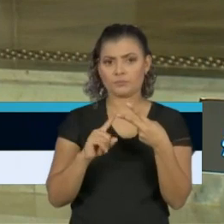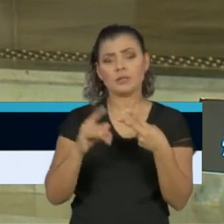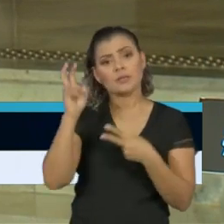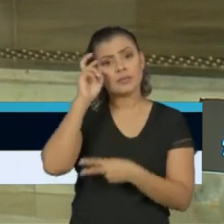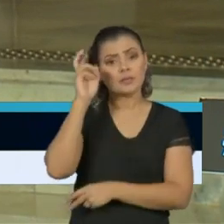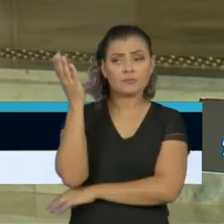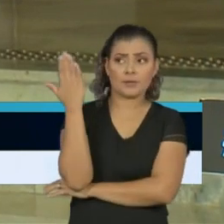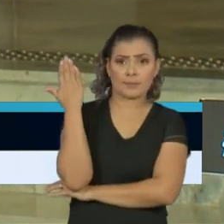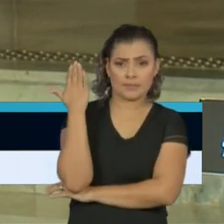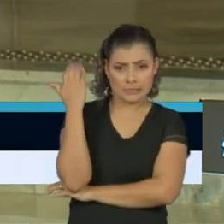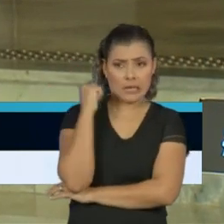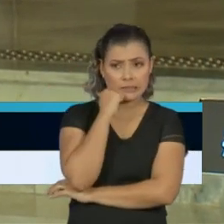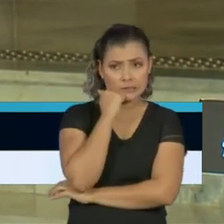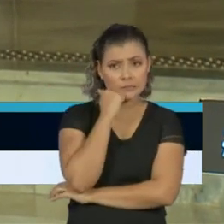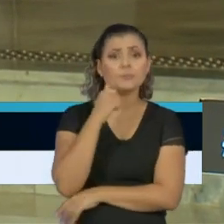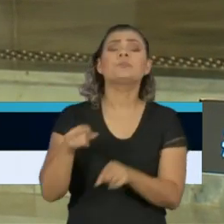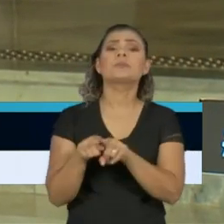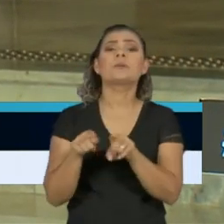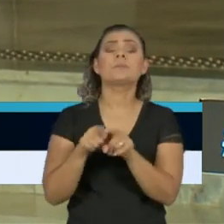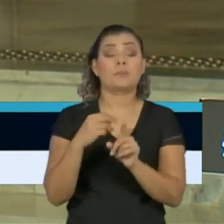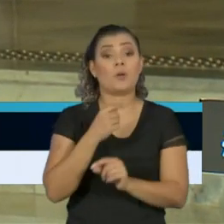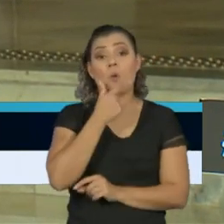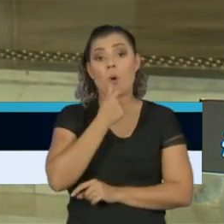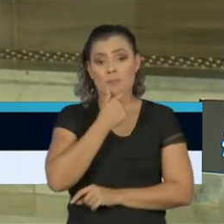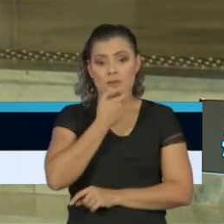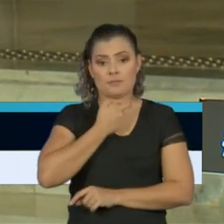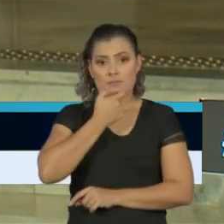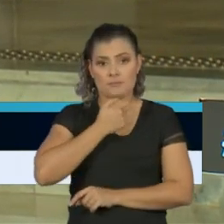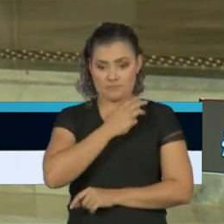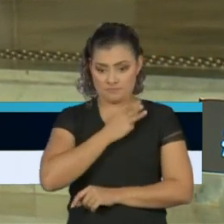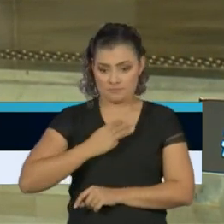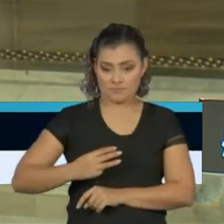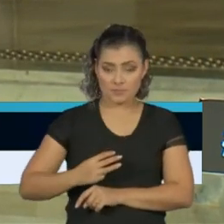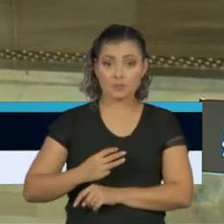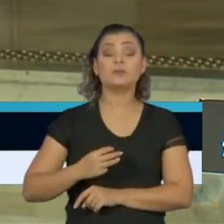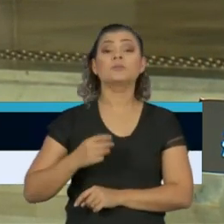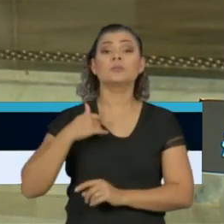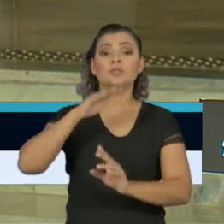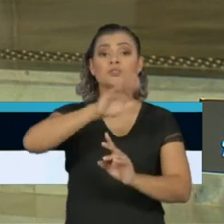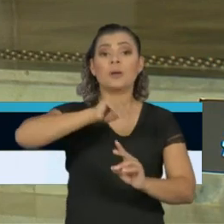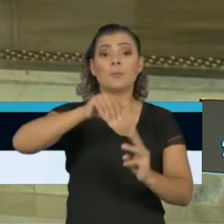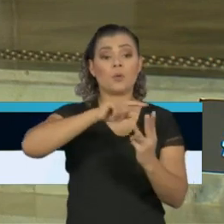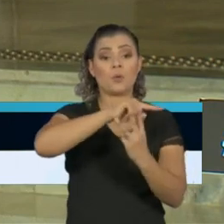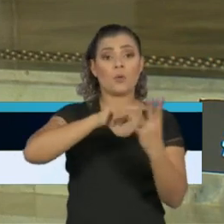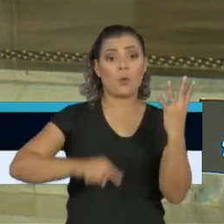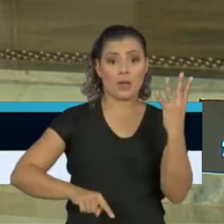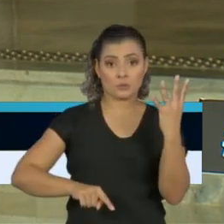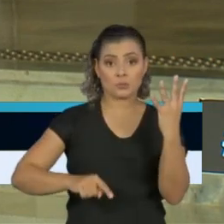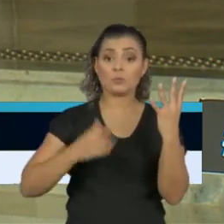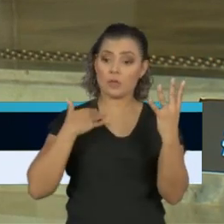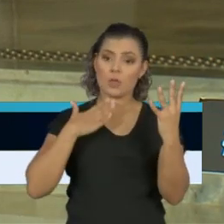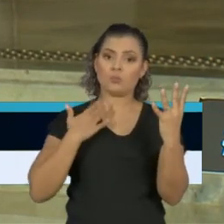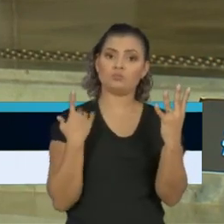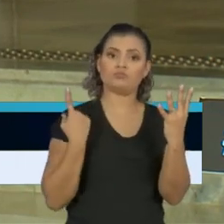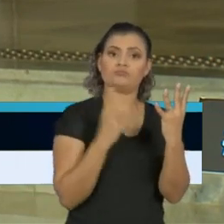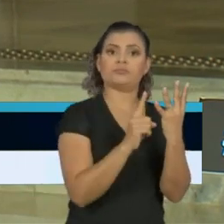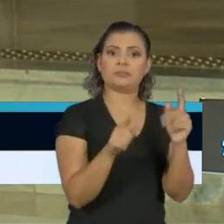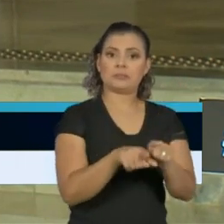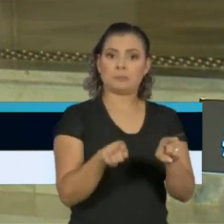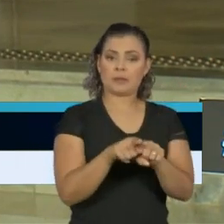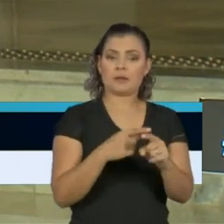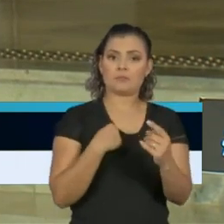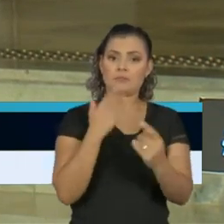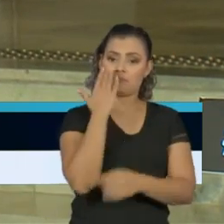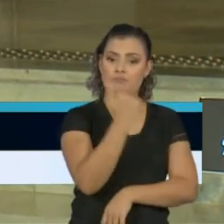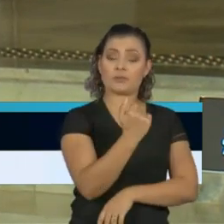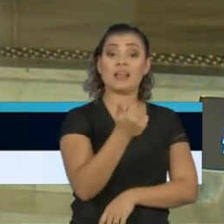quinta-feira passada, o ministro Mandetta convocou 4 médicos. Eu fui um dos 4 médicos, às 10 horas